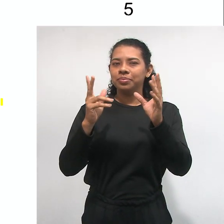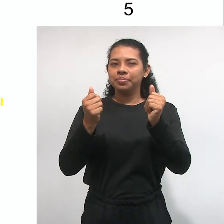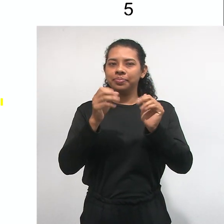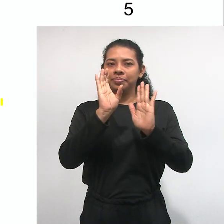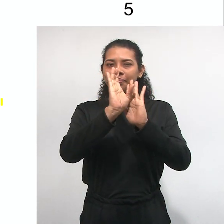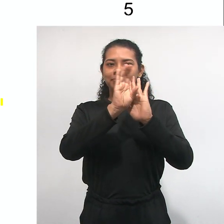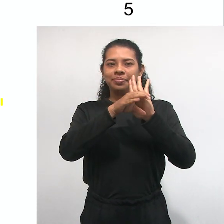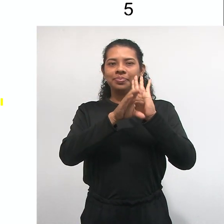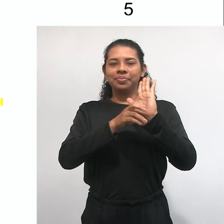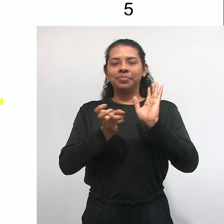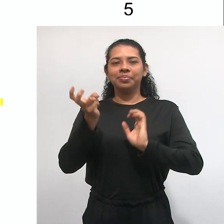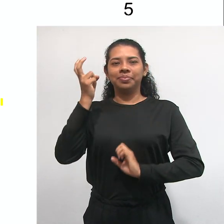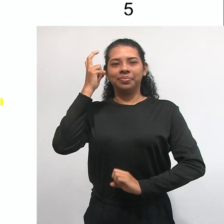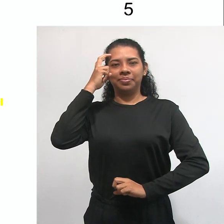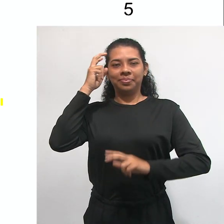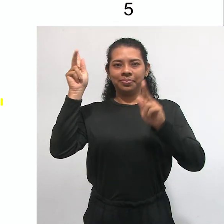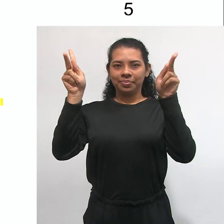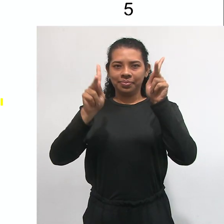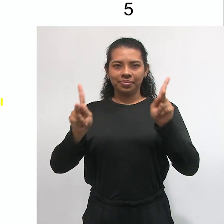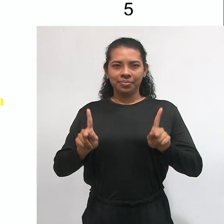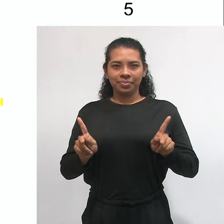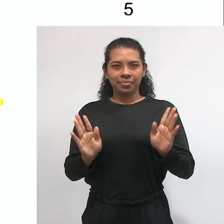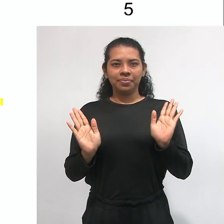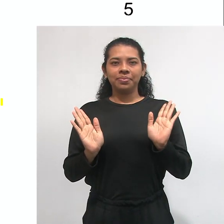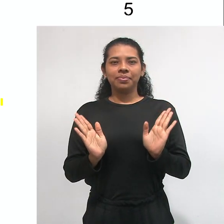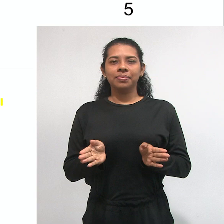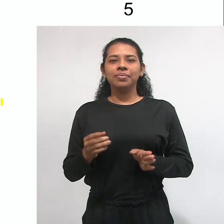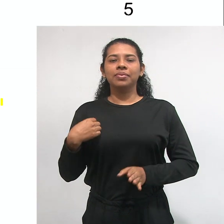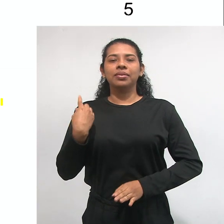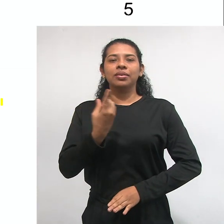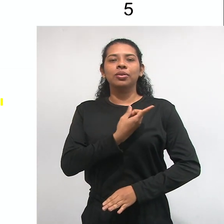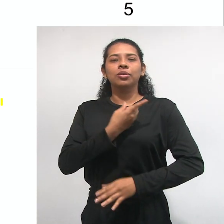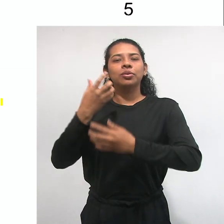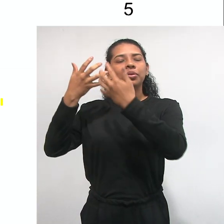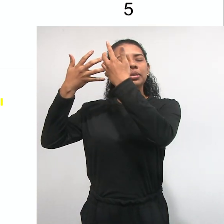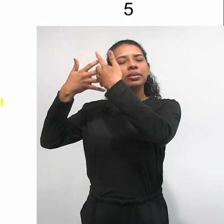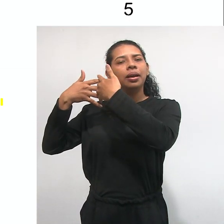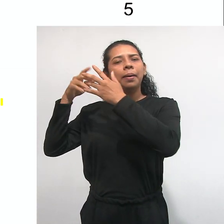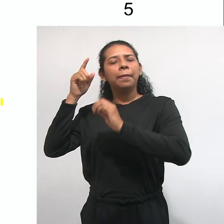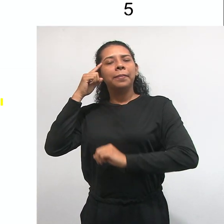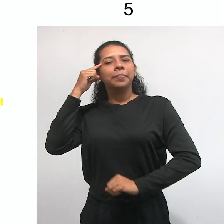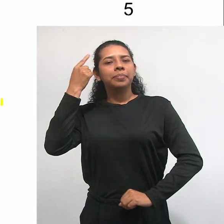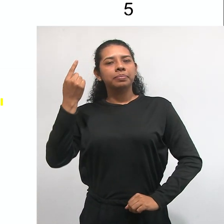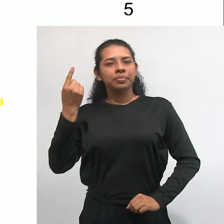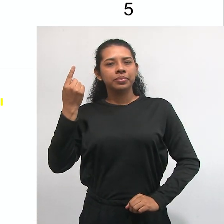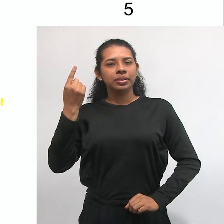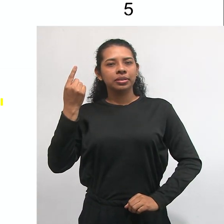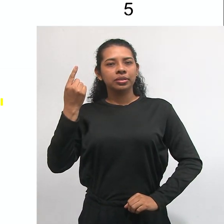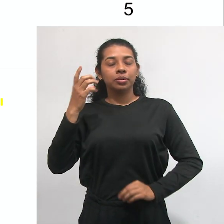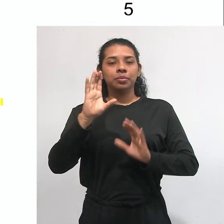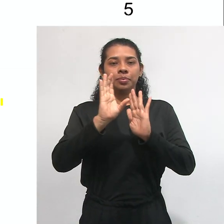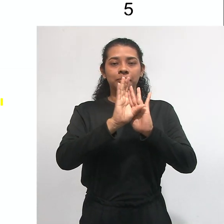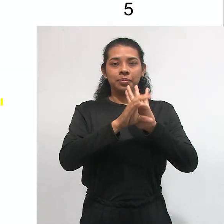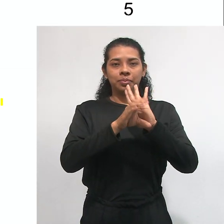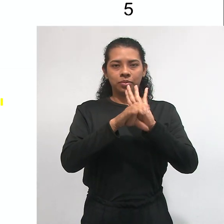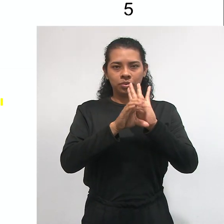paz. Agora, nós refletimos um pouco sobre esse conceito aí da Amazônia, da importância